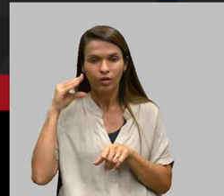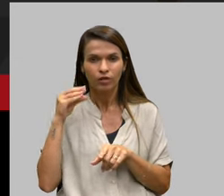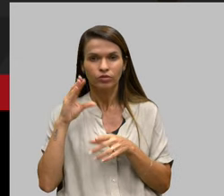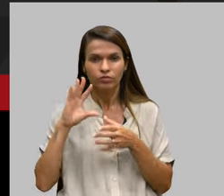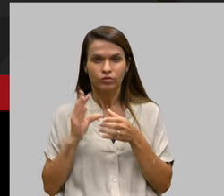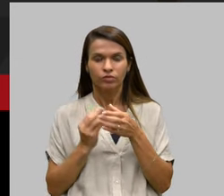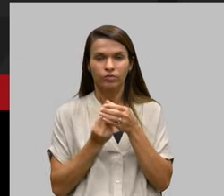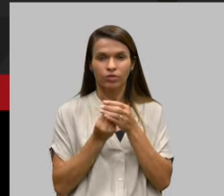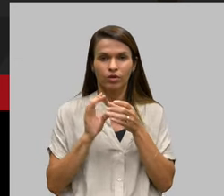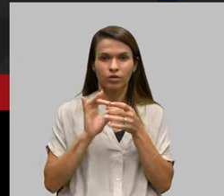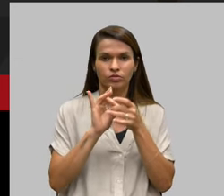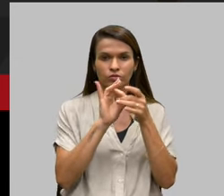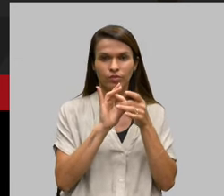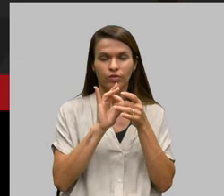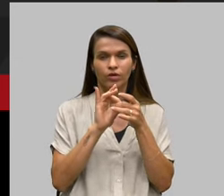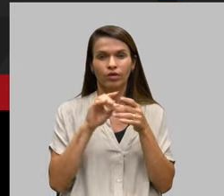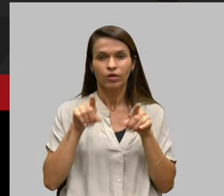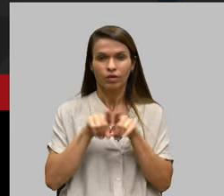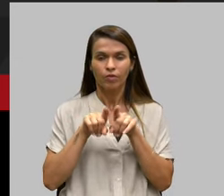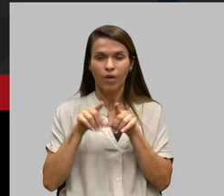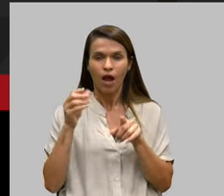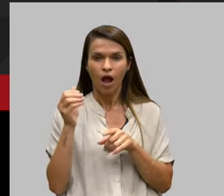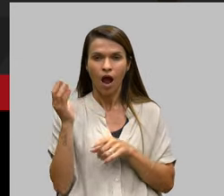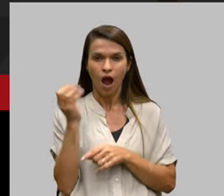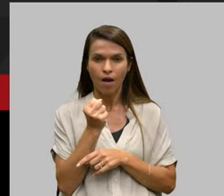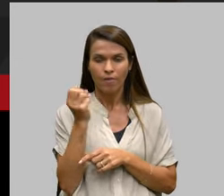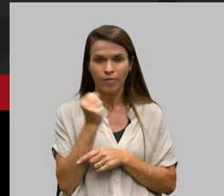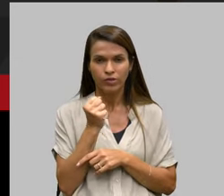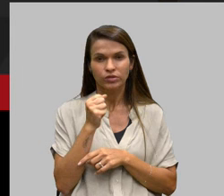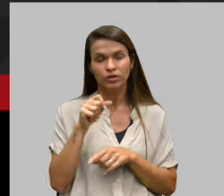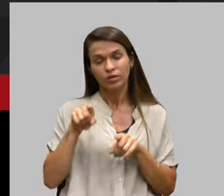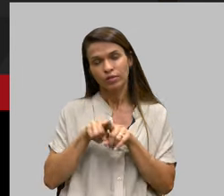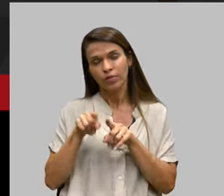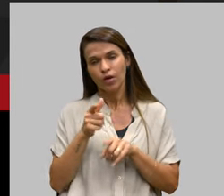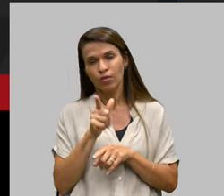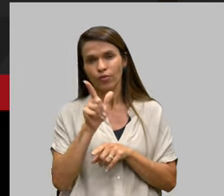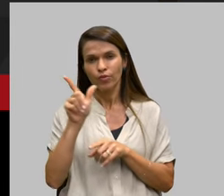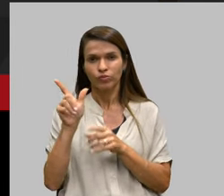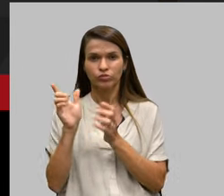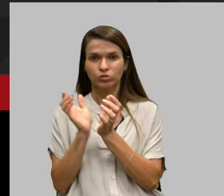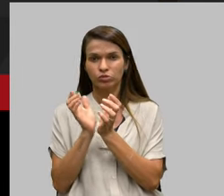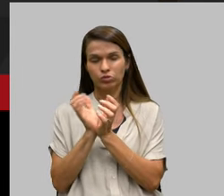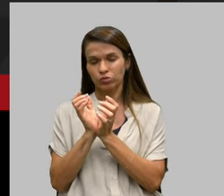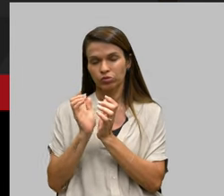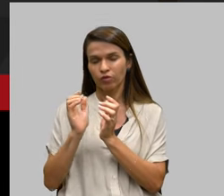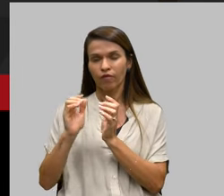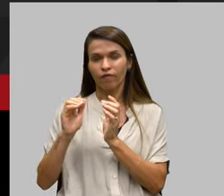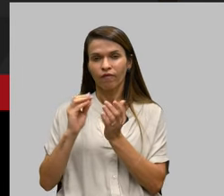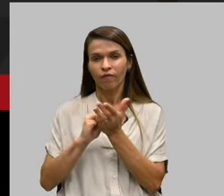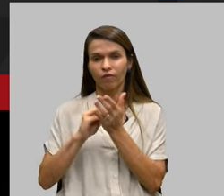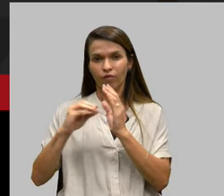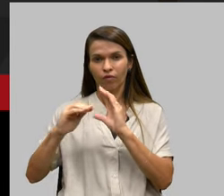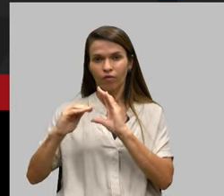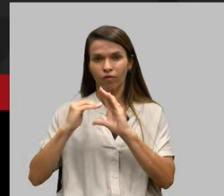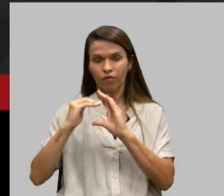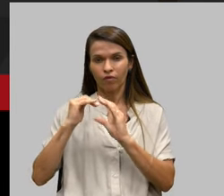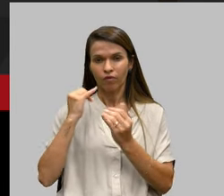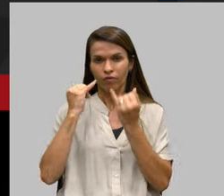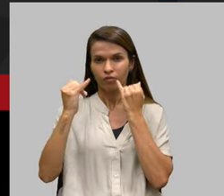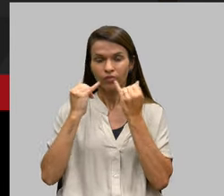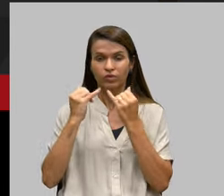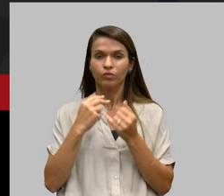próprio os aposentados e os pensionistas e os entes que não tiverem que não enviarem essas informações pel social por exemplo não